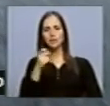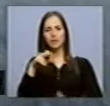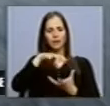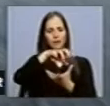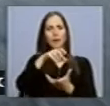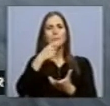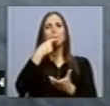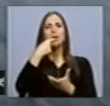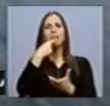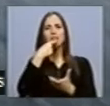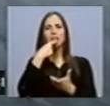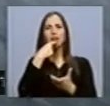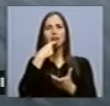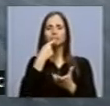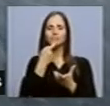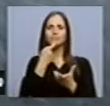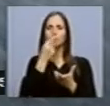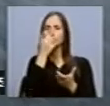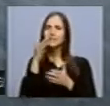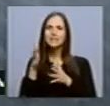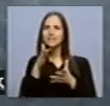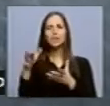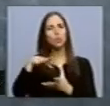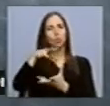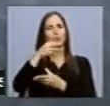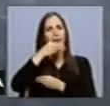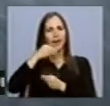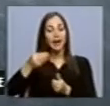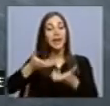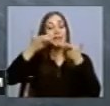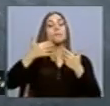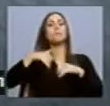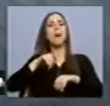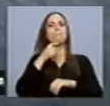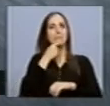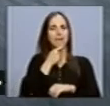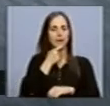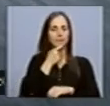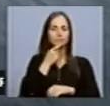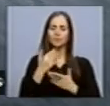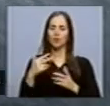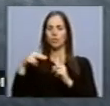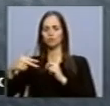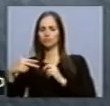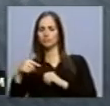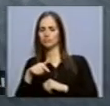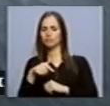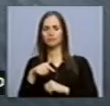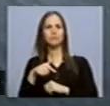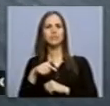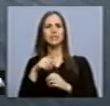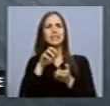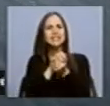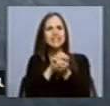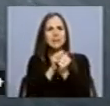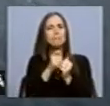Terra. Portanto, algo muito quente, mas rochoso. Eis que a Juno agora vem dizer outra coisa. Aquilo é capaz de não ser propriamente sólido.